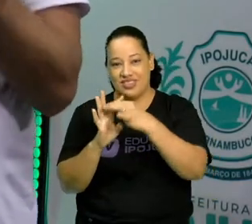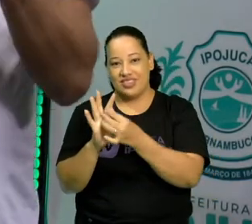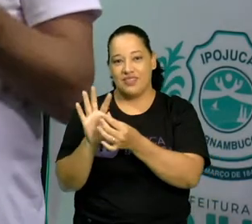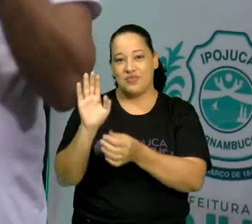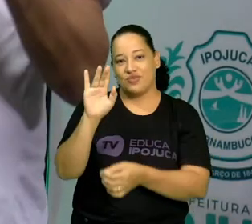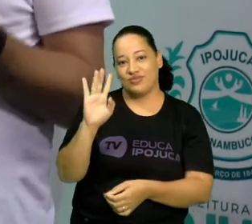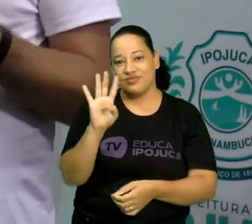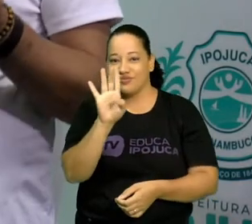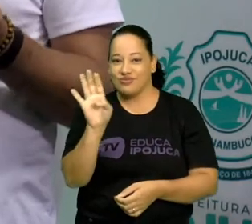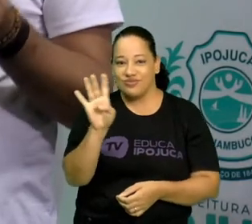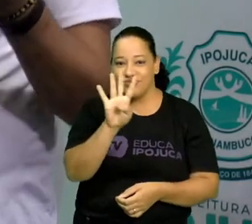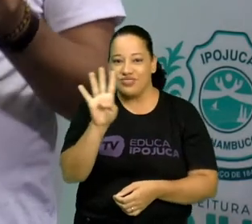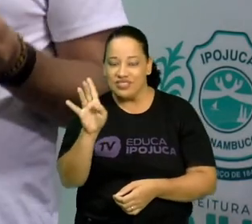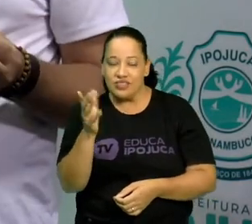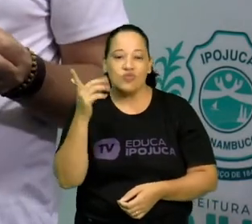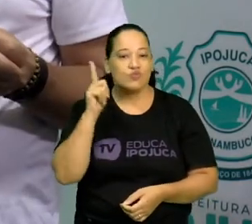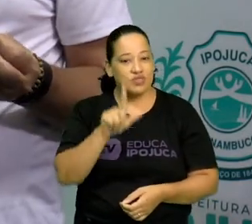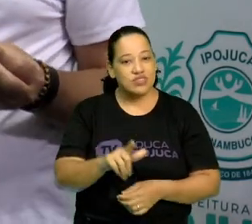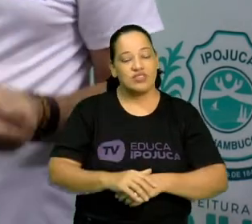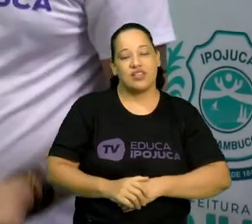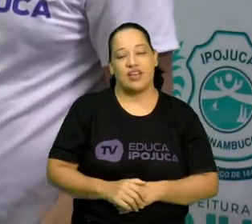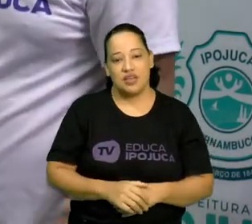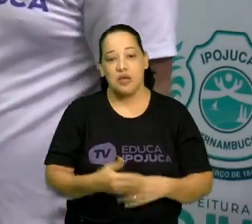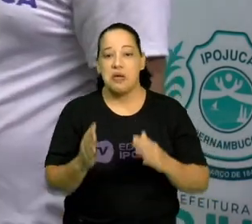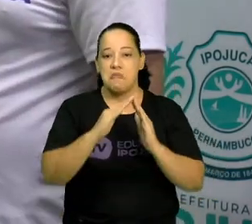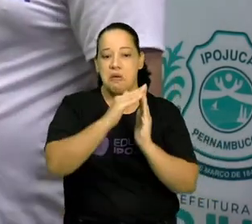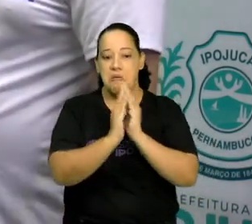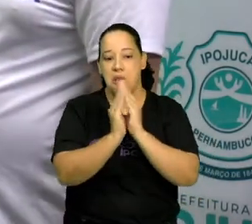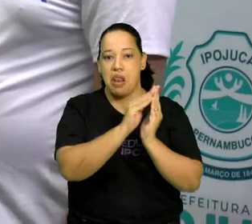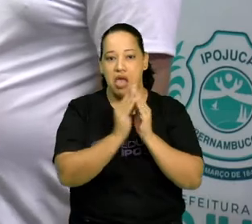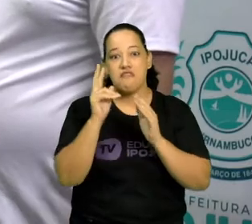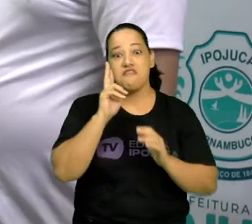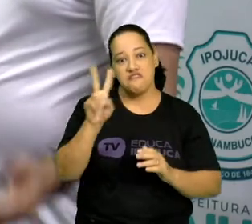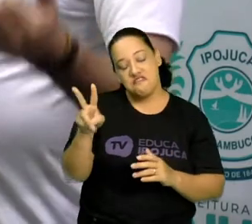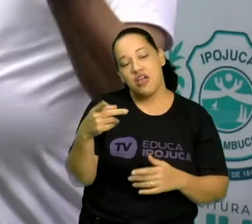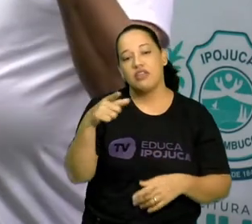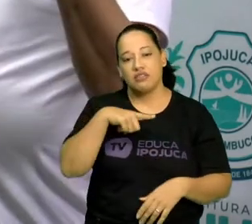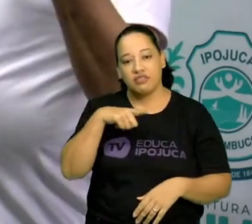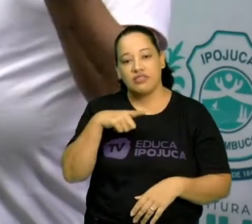bonequinho de madeira articulado que a gente vê nas feiras livres, beleza?